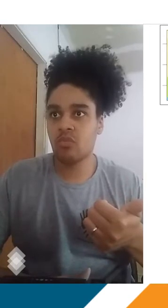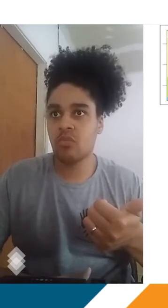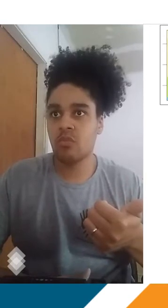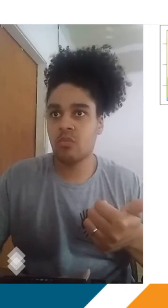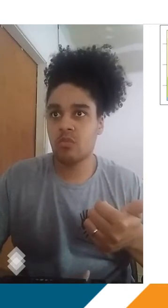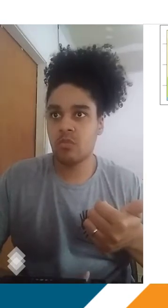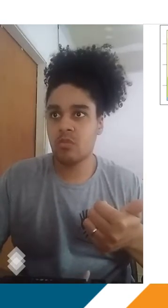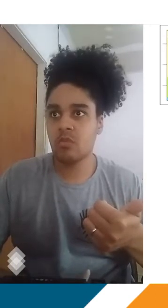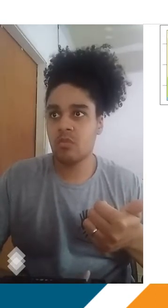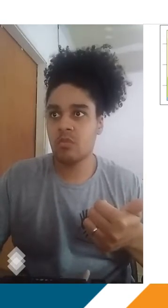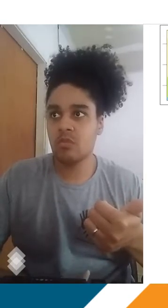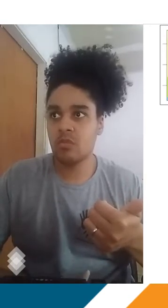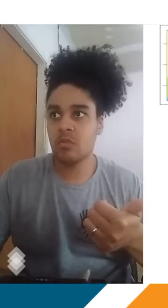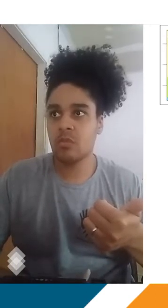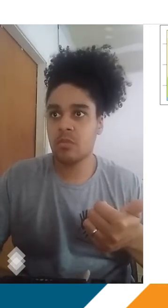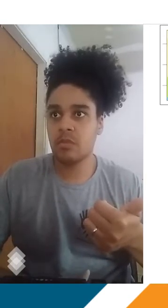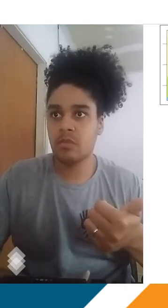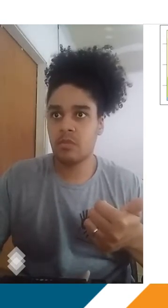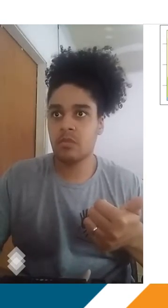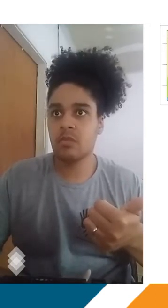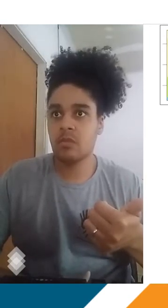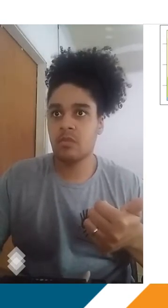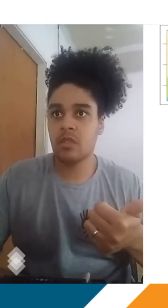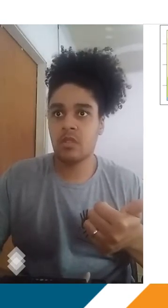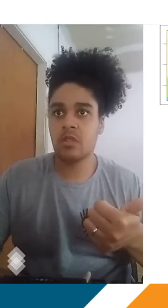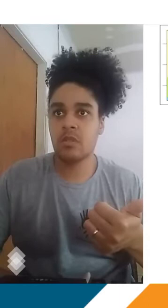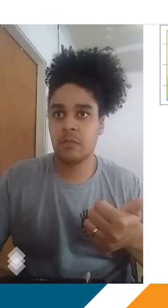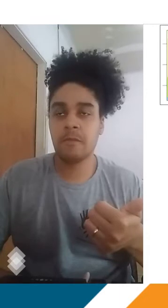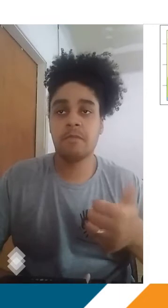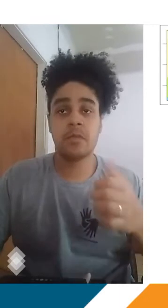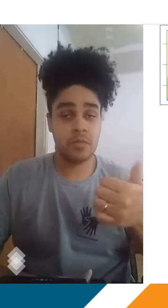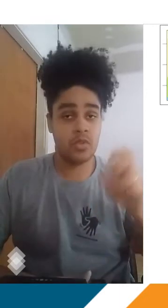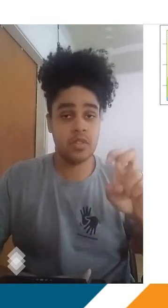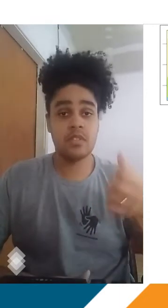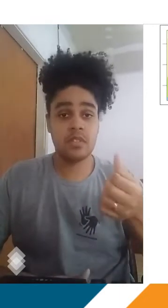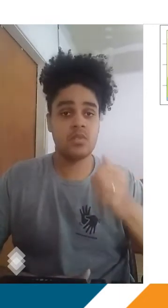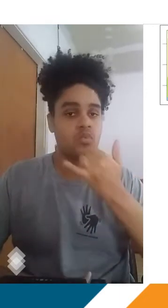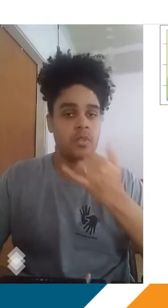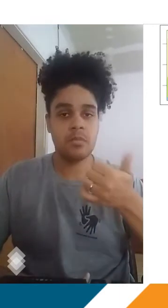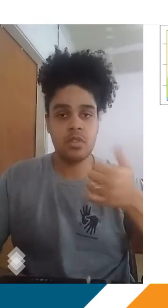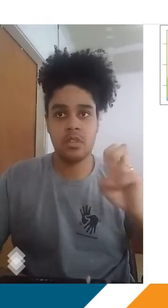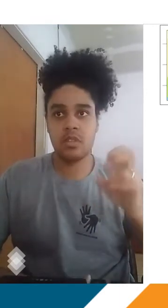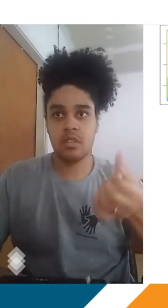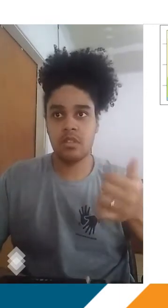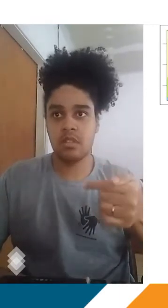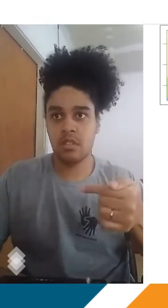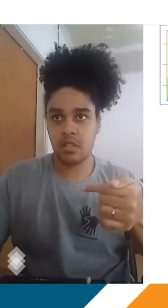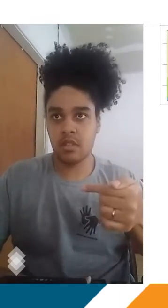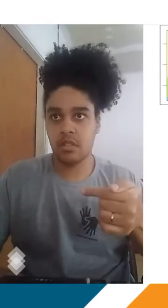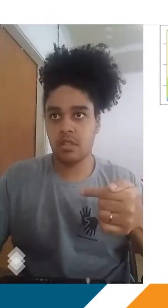Com o objetivo principal de proteger esse território português das invasões